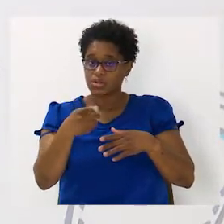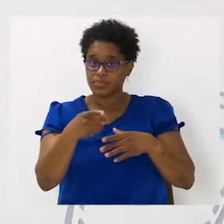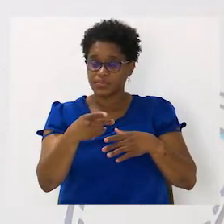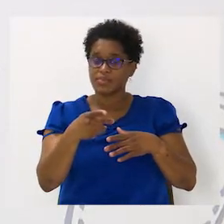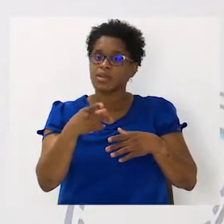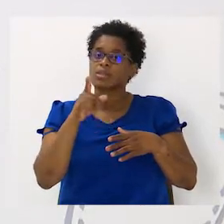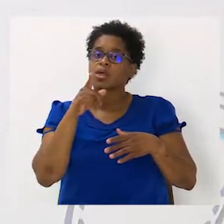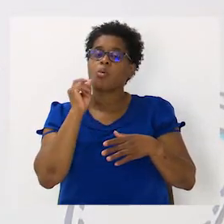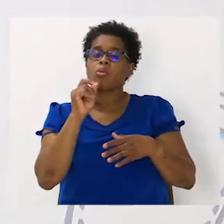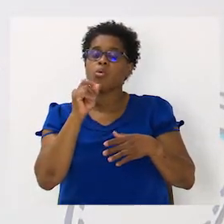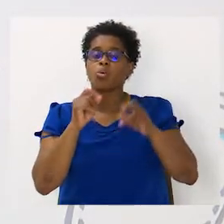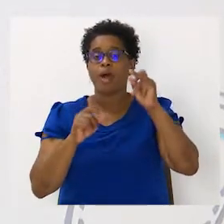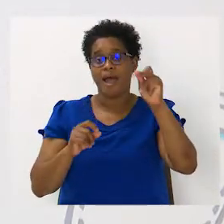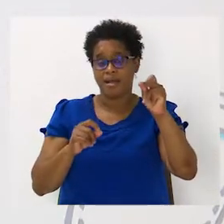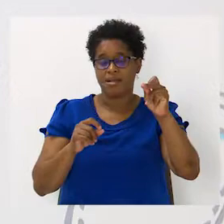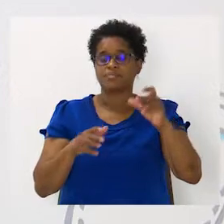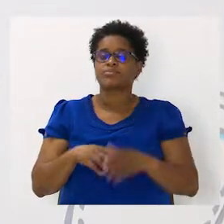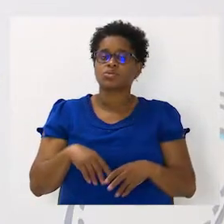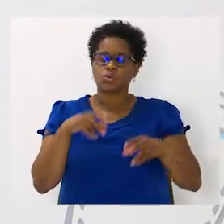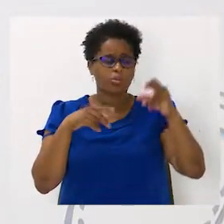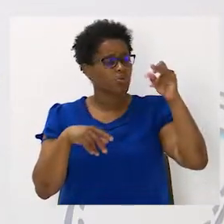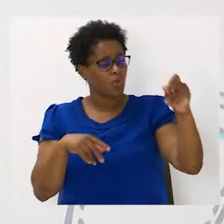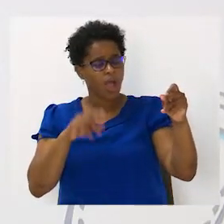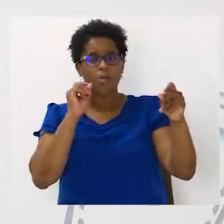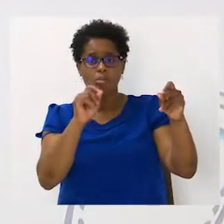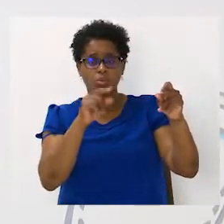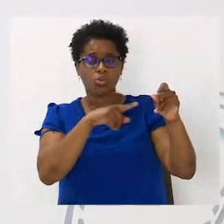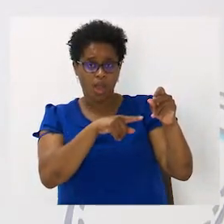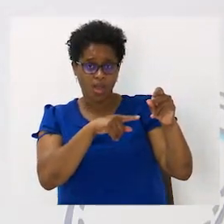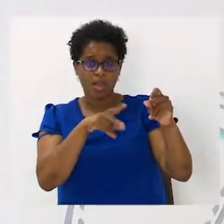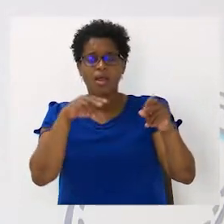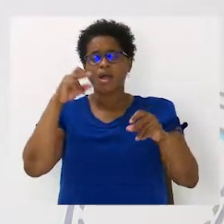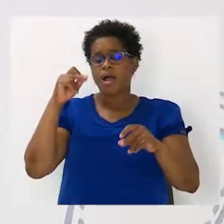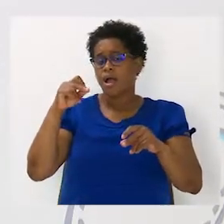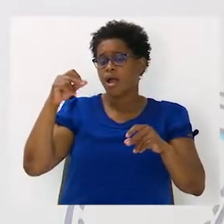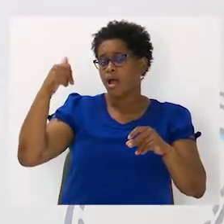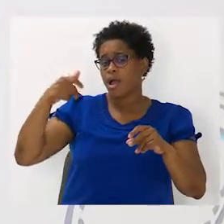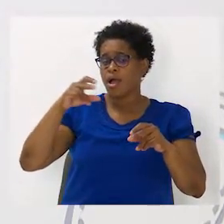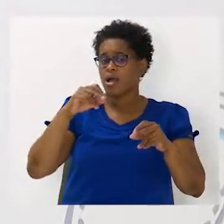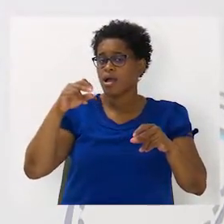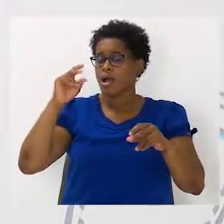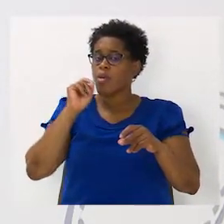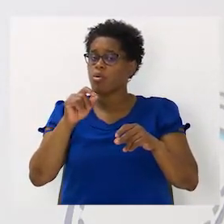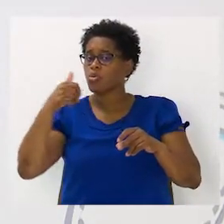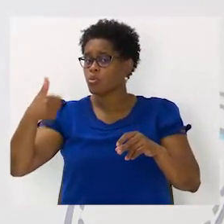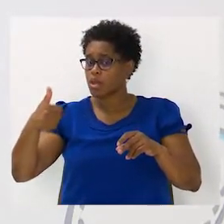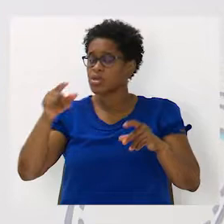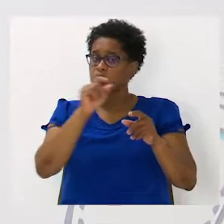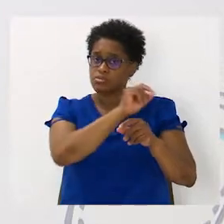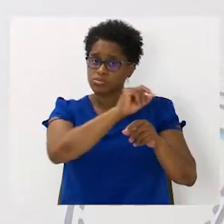oblíqua nos dá o ponto A. Do ponto A até o ponto B, nós temos o segmento AB,